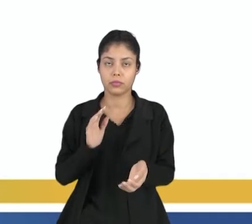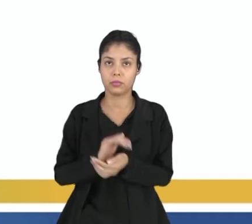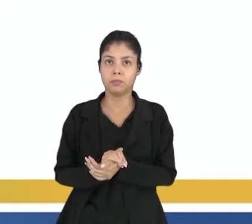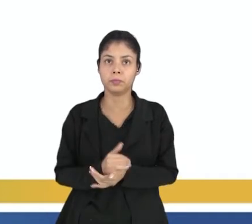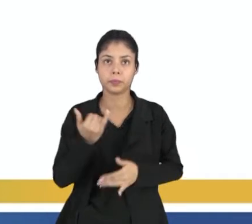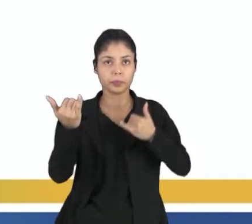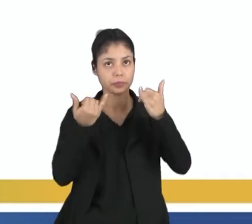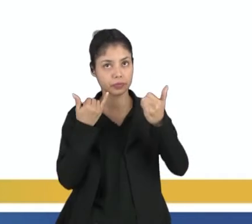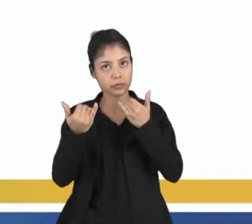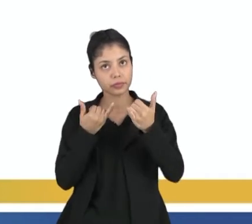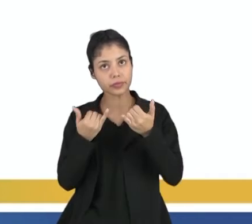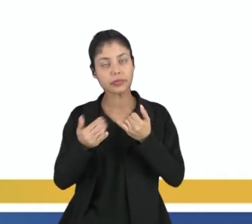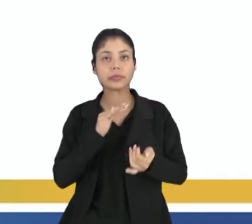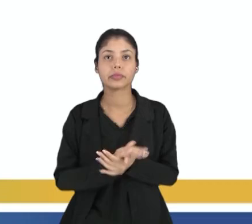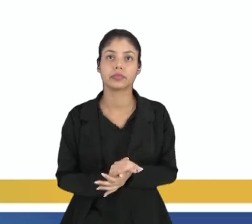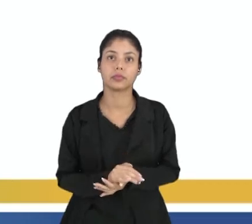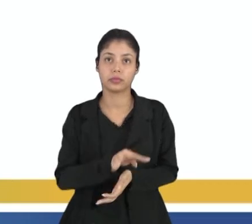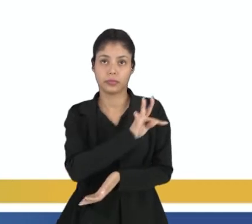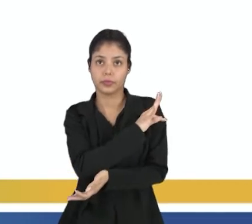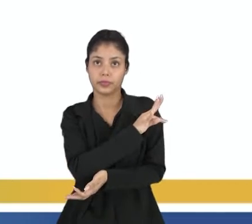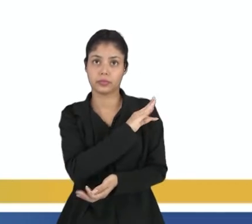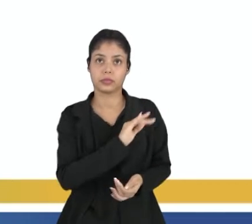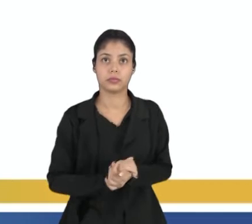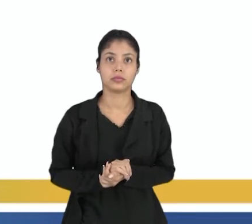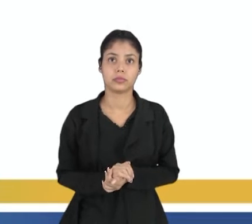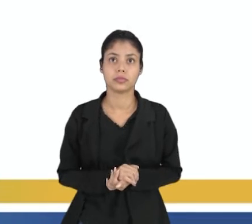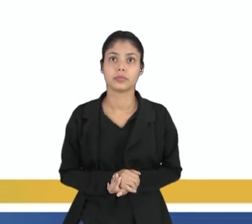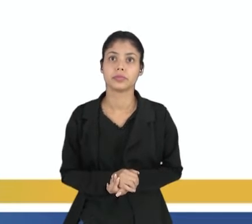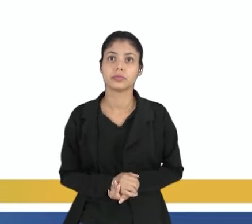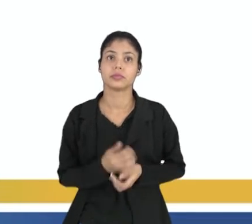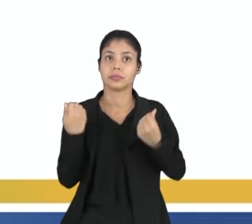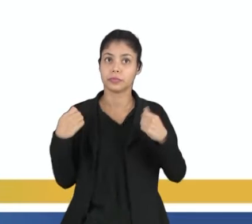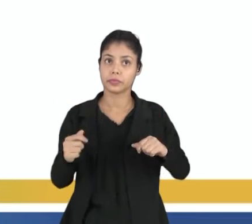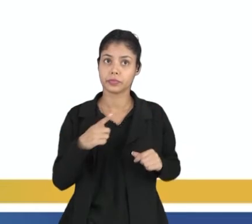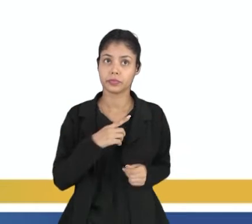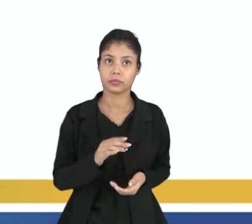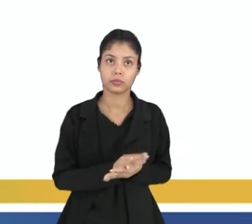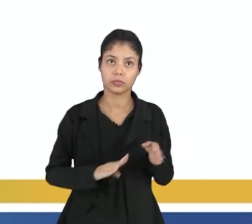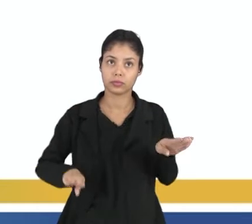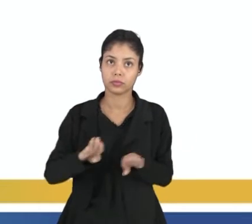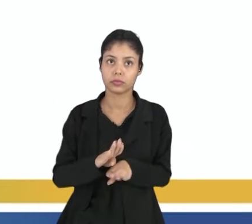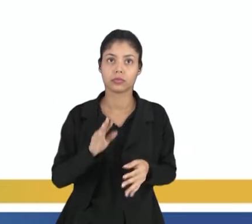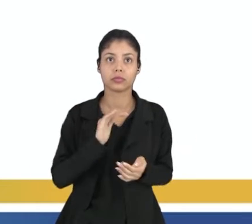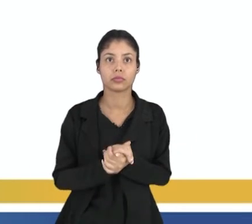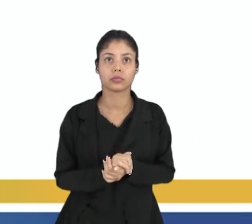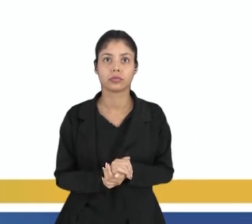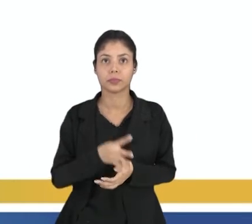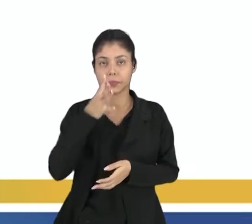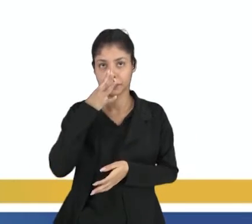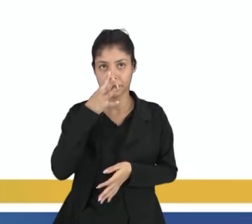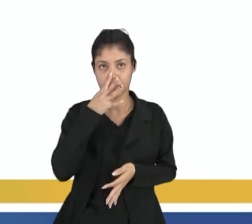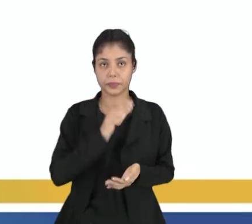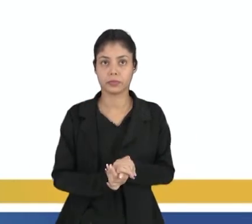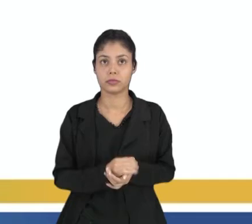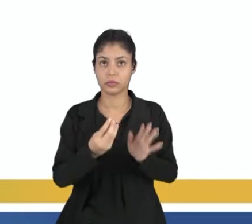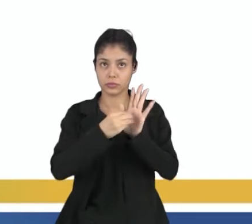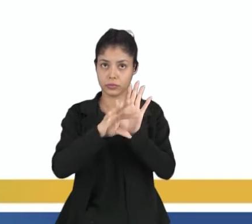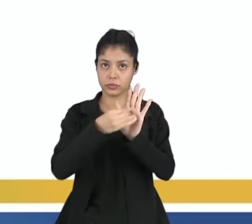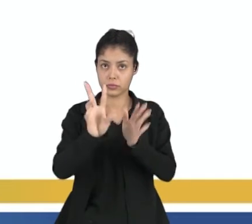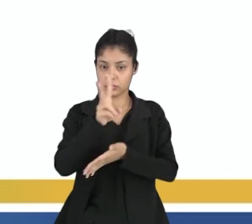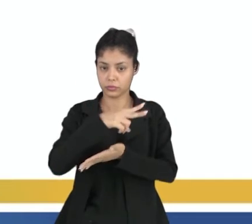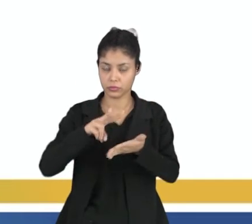de representar informações técnicas que devem ser, sobretudo, atrativas